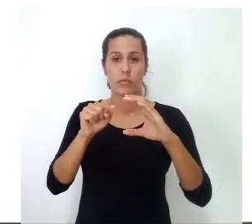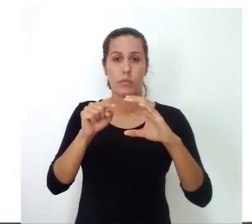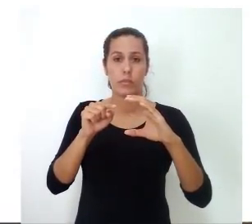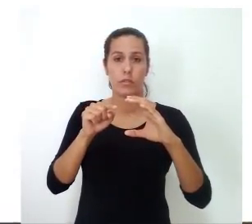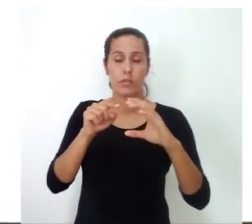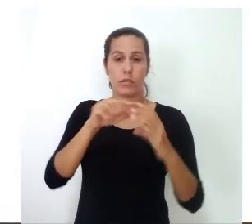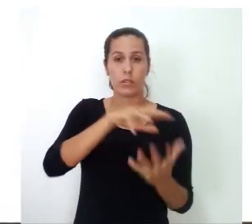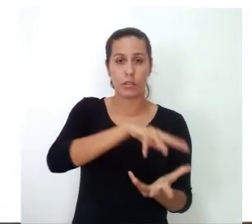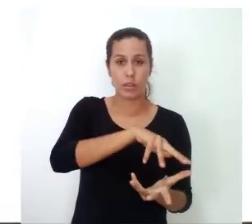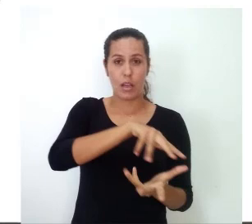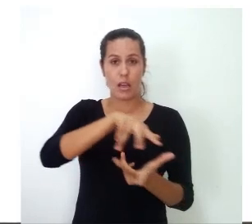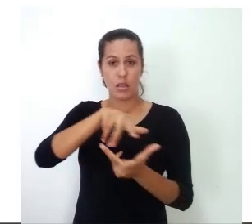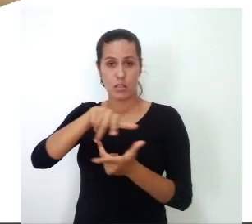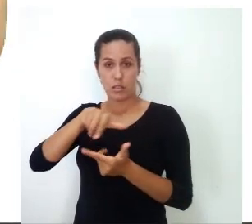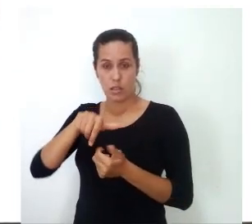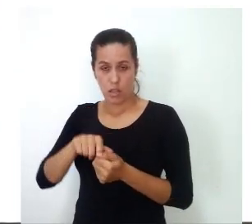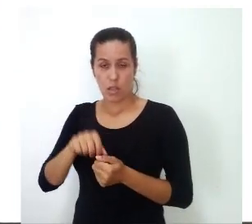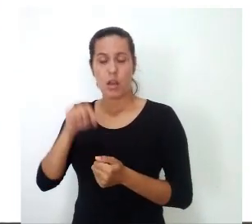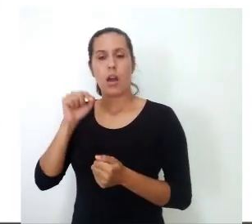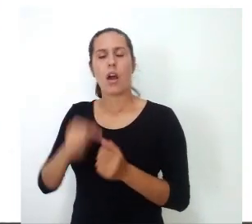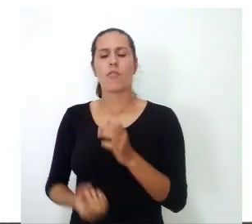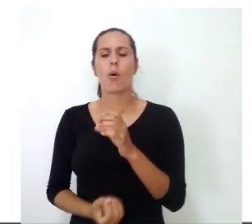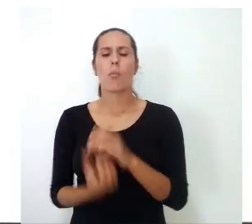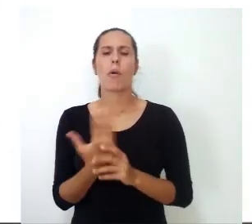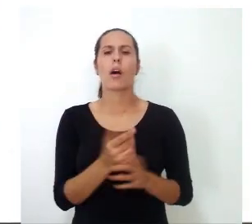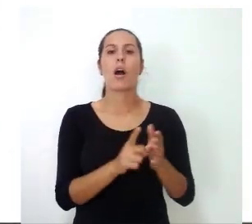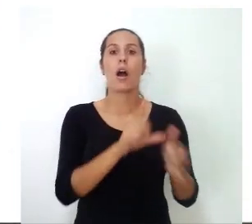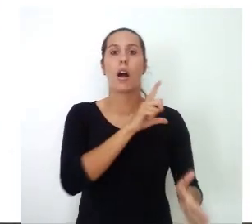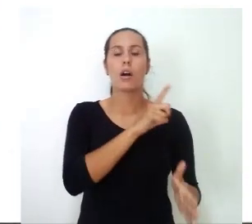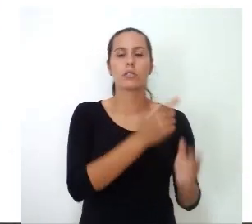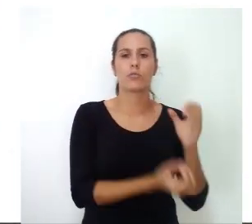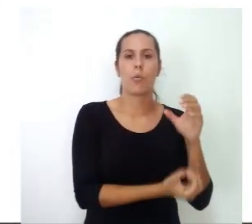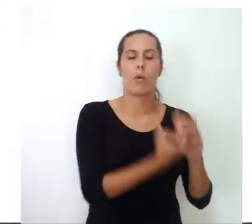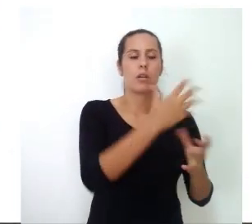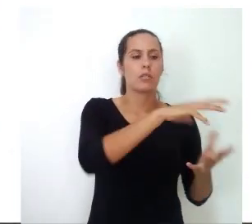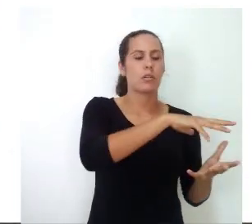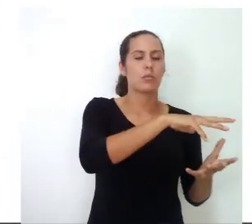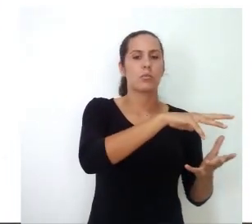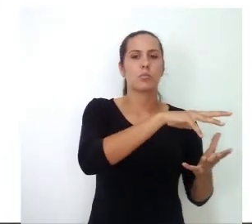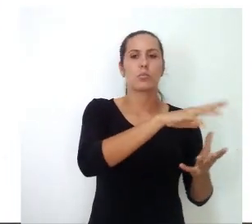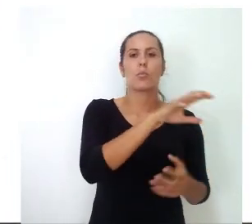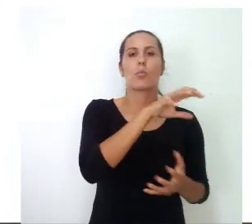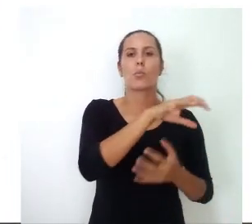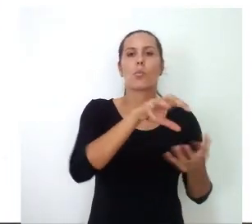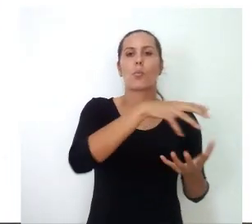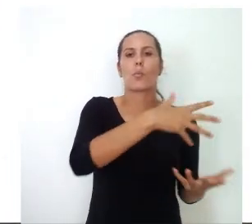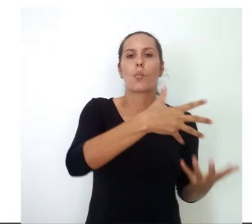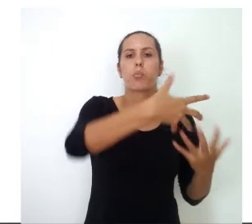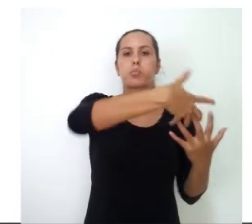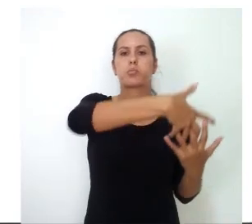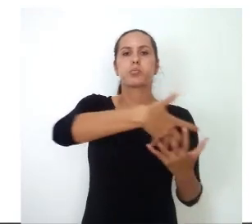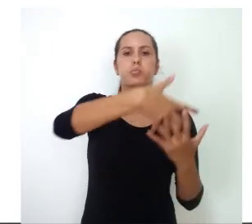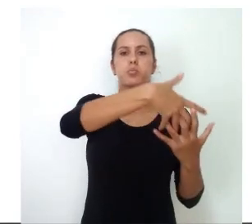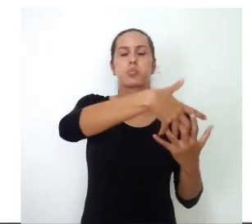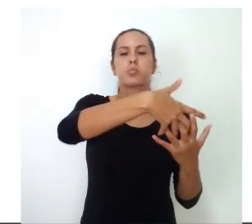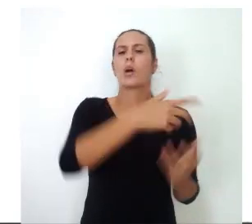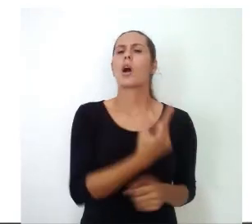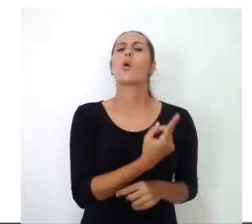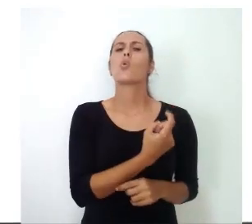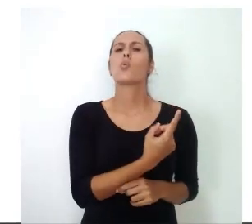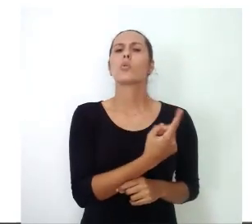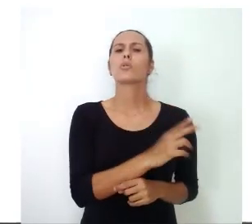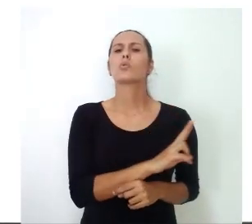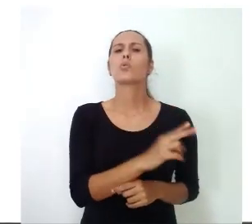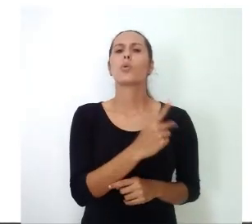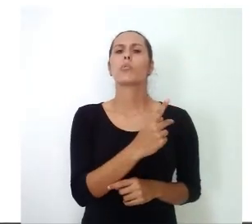era formada por um único continente que Dantas chamou de Pangeia.